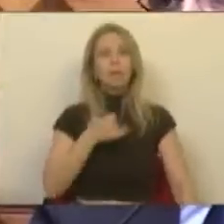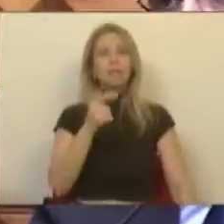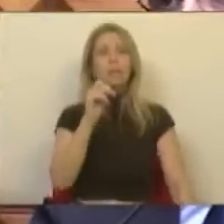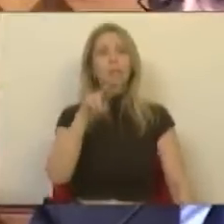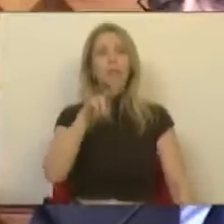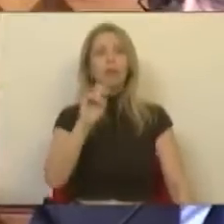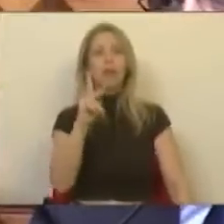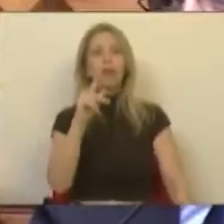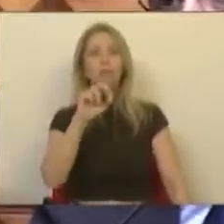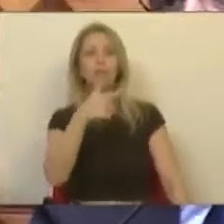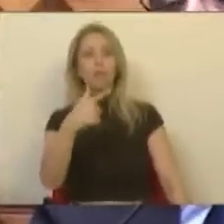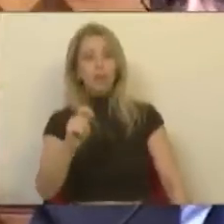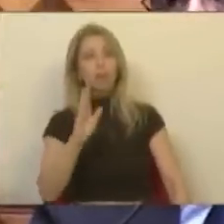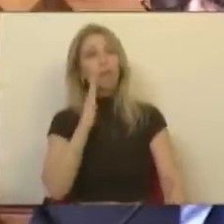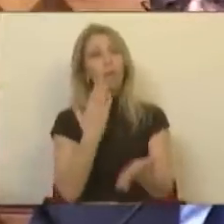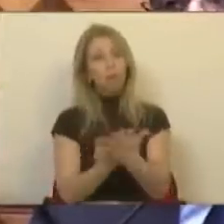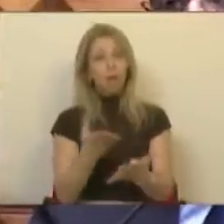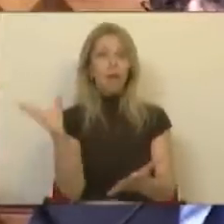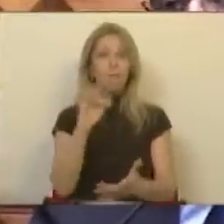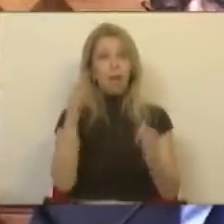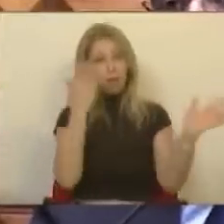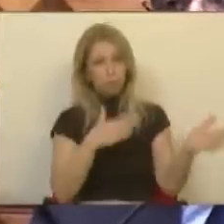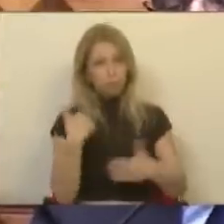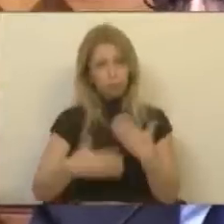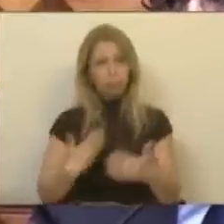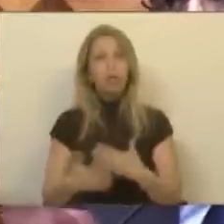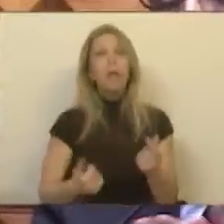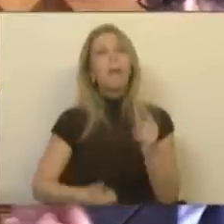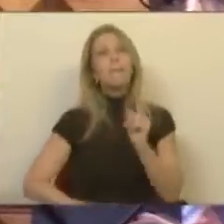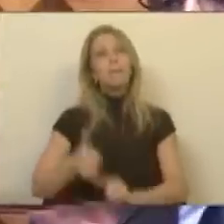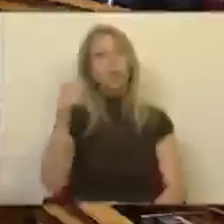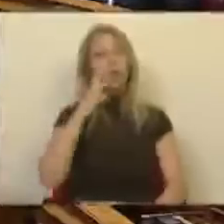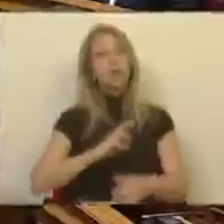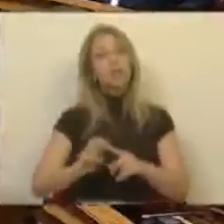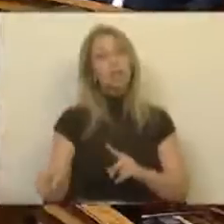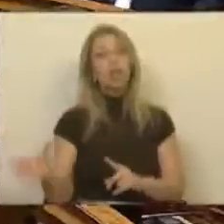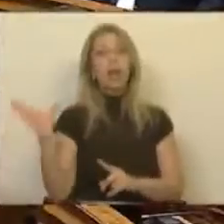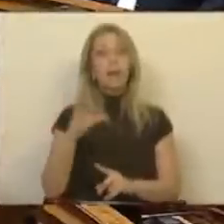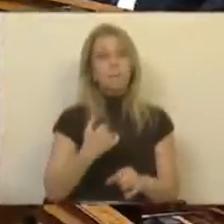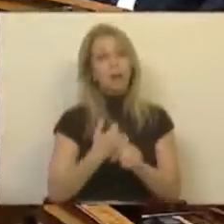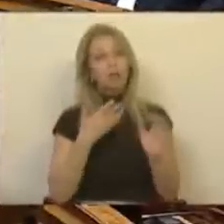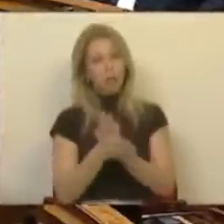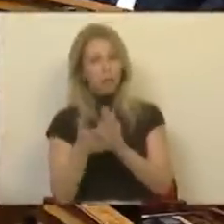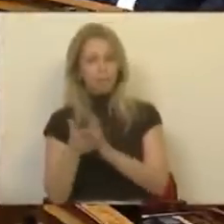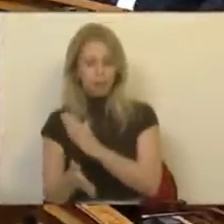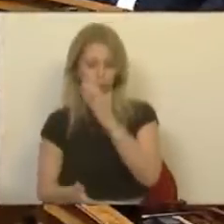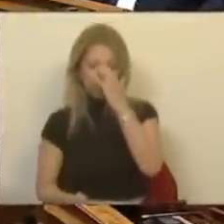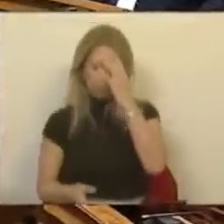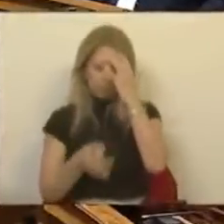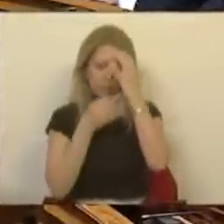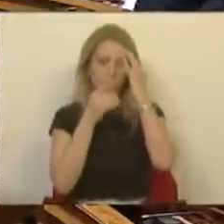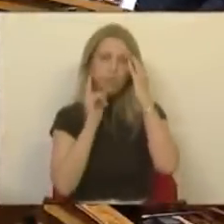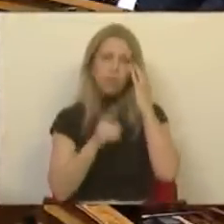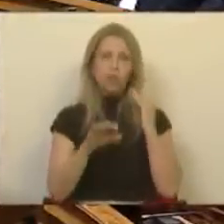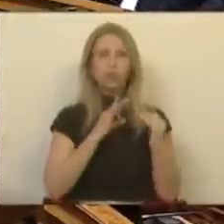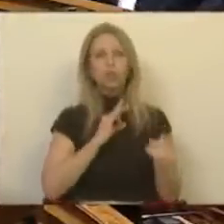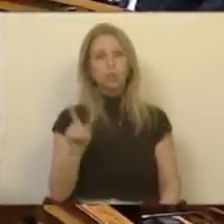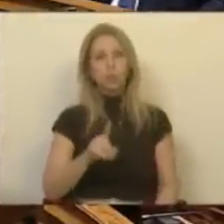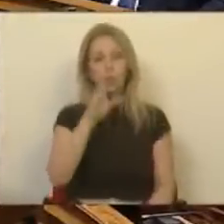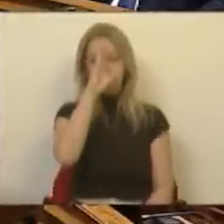mais inovação melhor energia e Mais Emprego estamos a falar senhor primeiro ministro